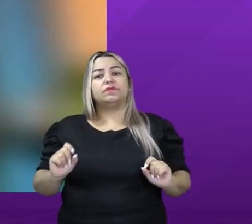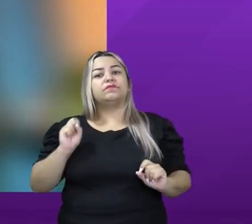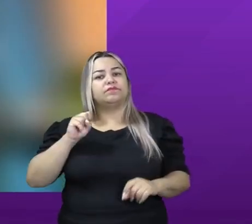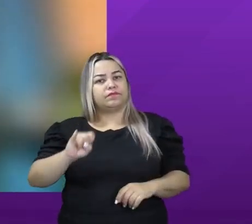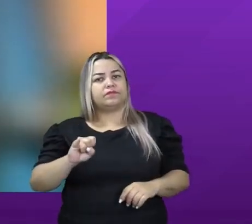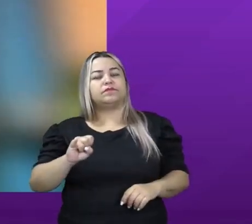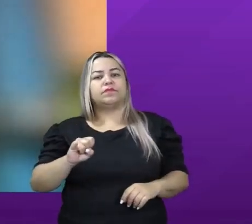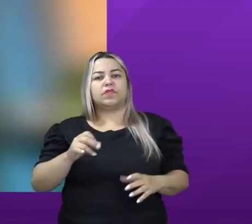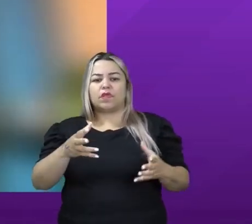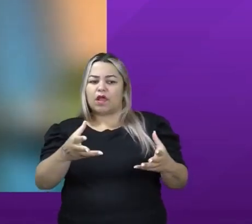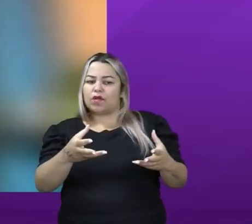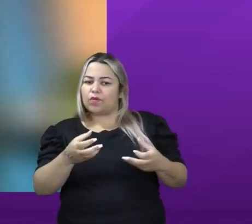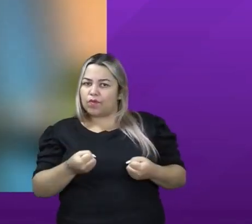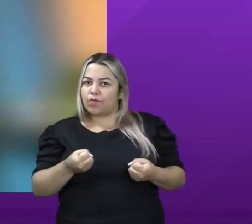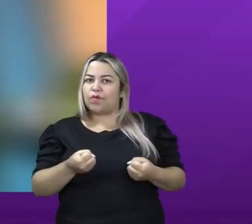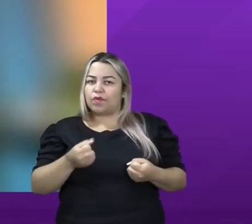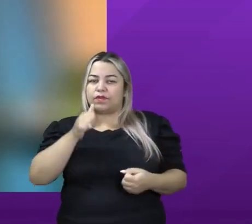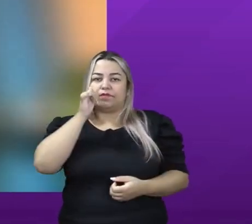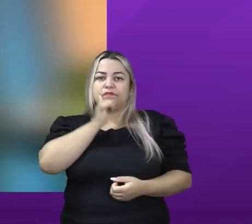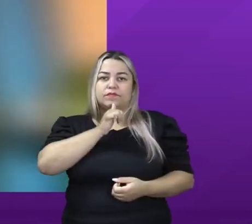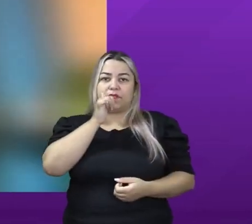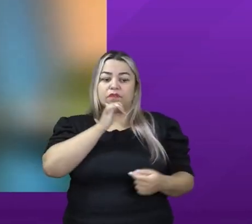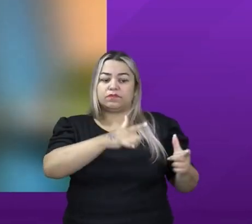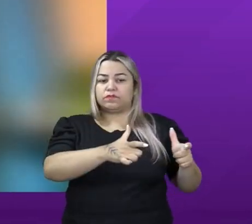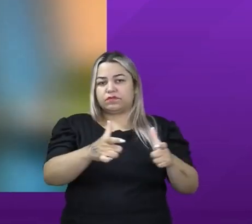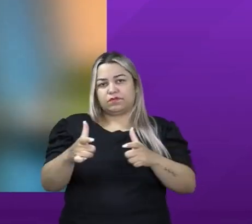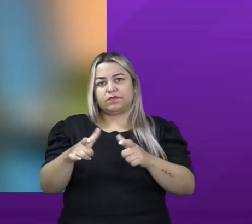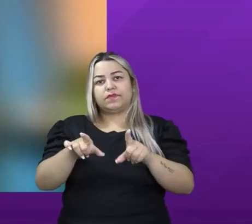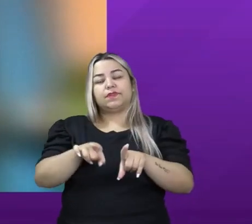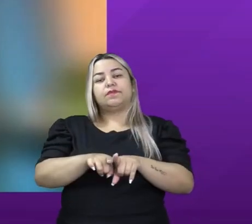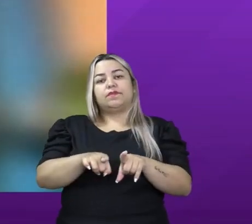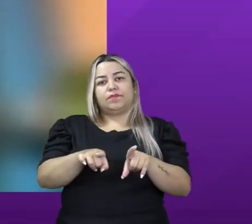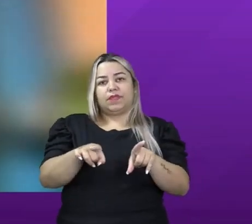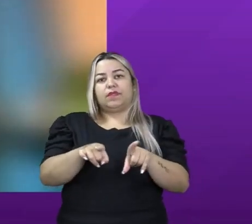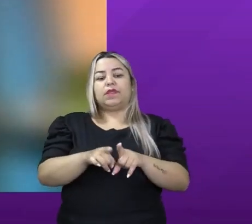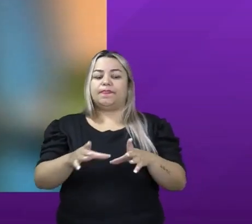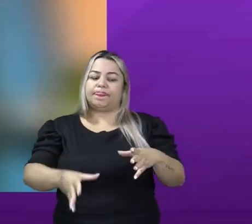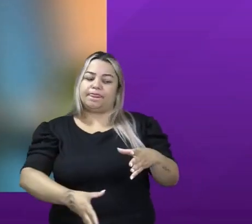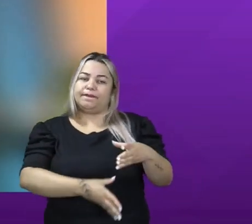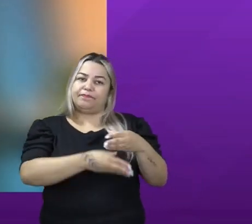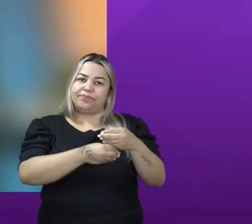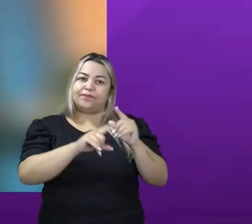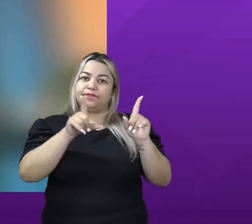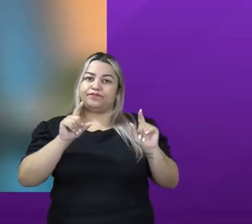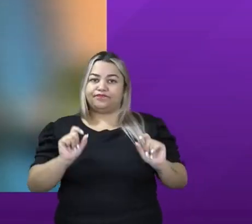política realmente acolhe as mulheres nesses espaços. Geralmente se coloca